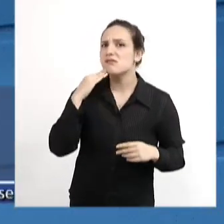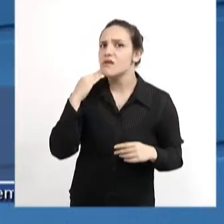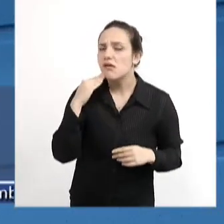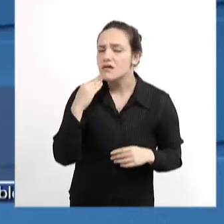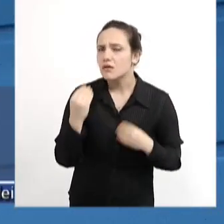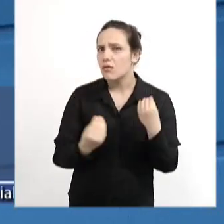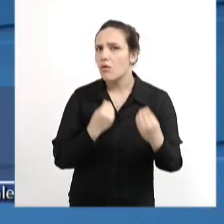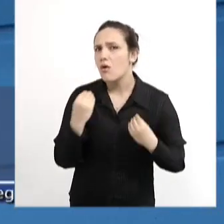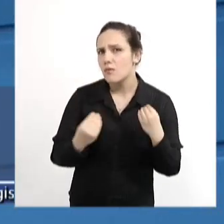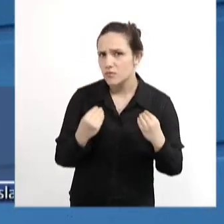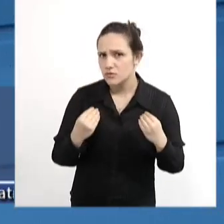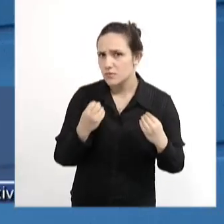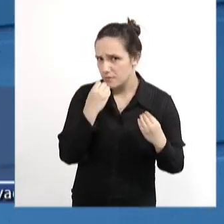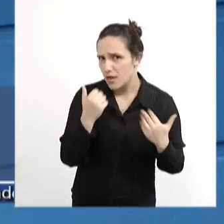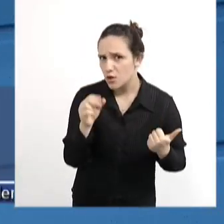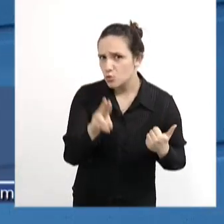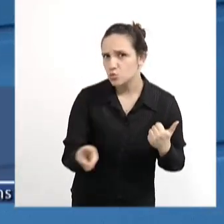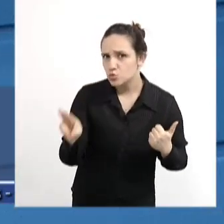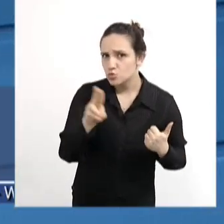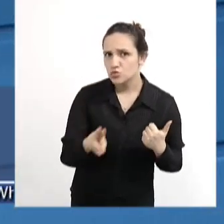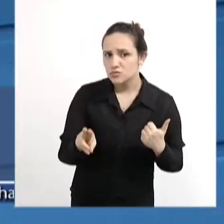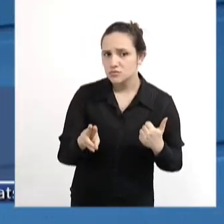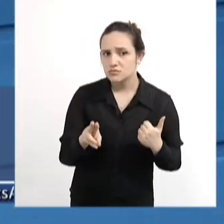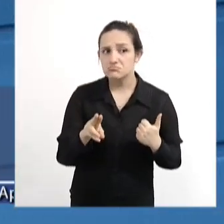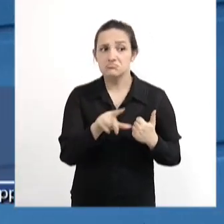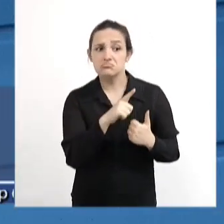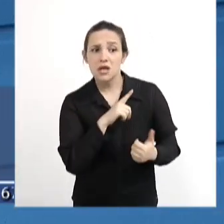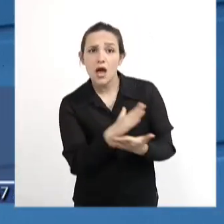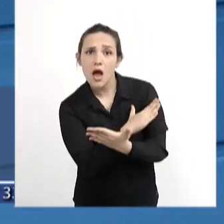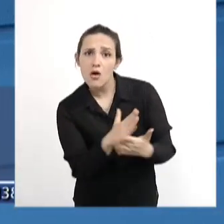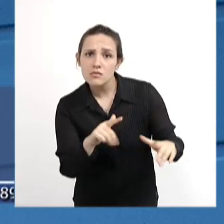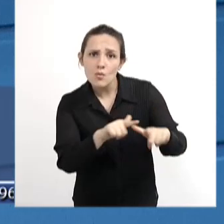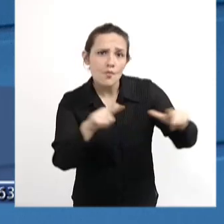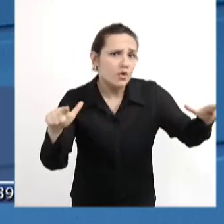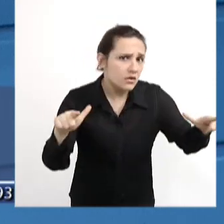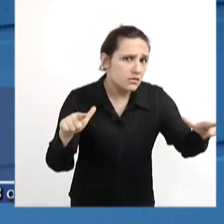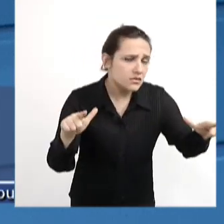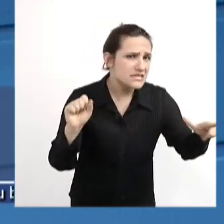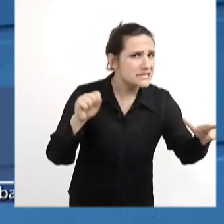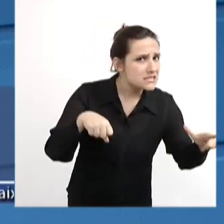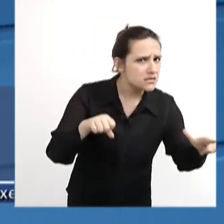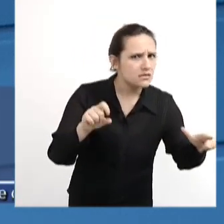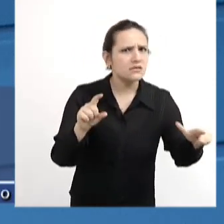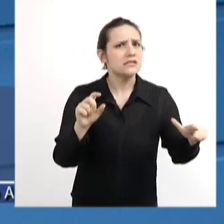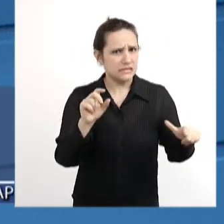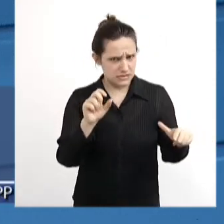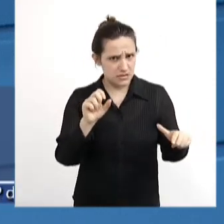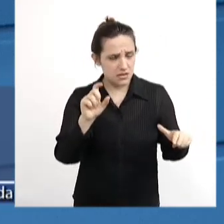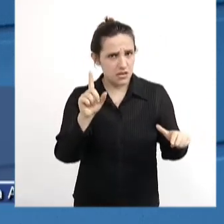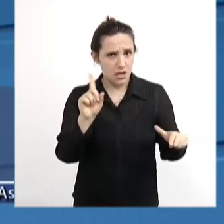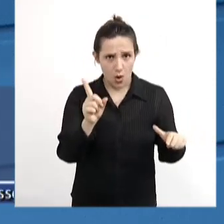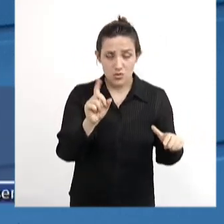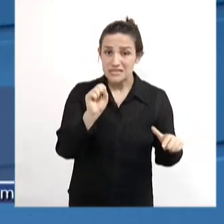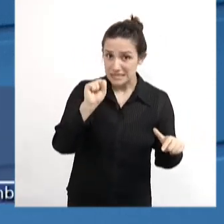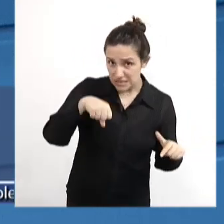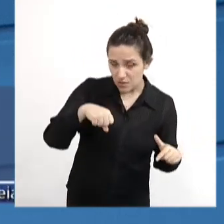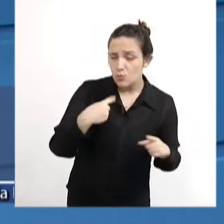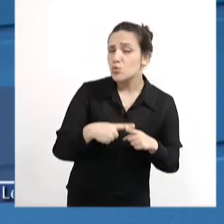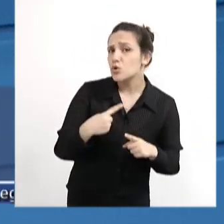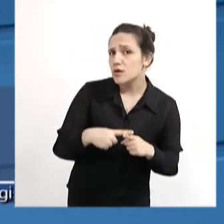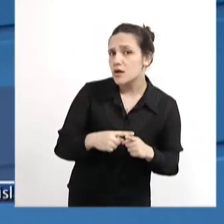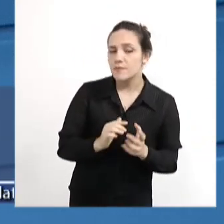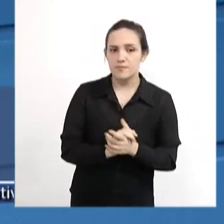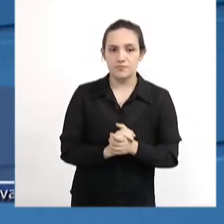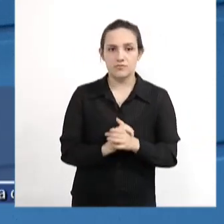uso desses imóveis, quantos se encontram desocupados, quais os motivos dessa desocupação, se